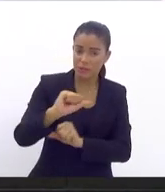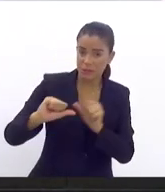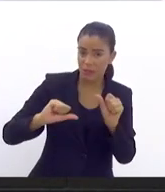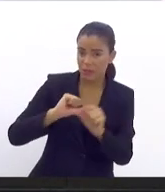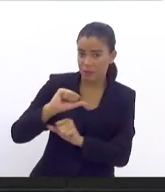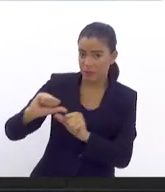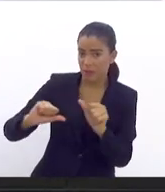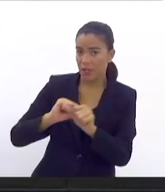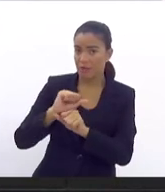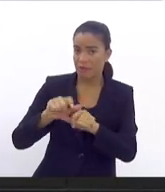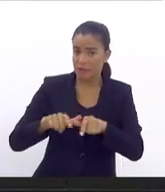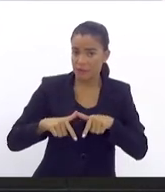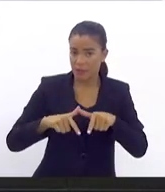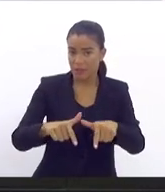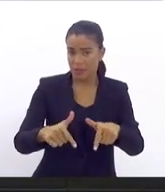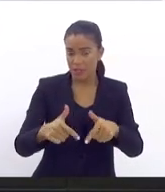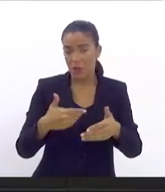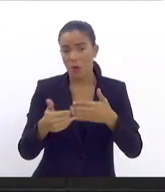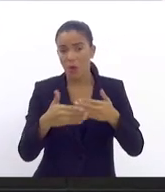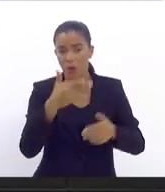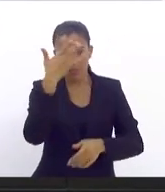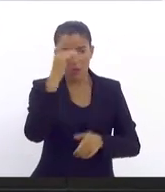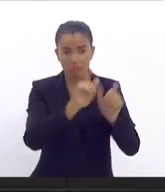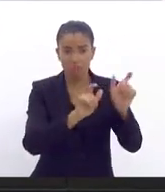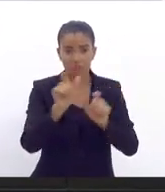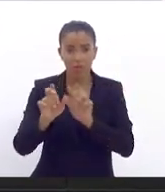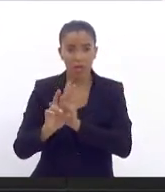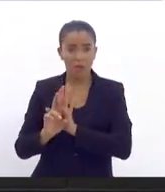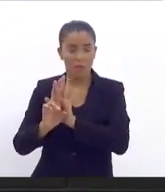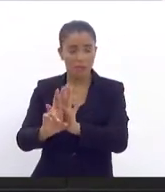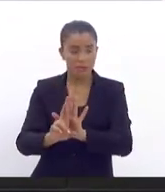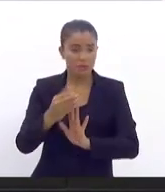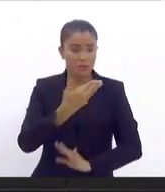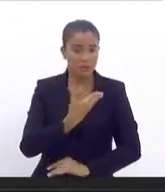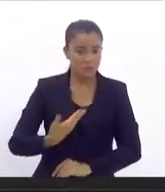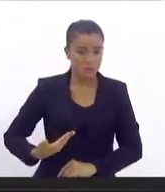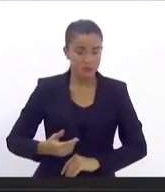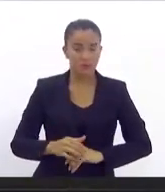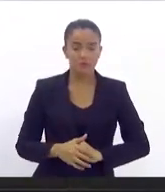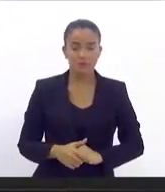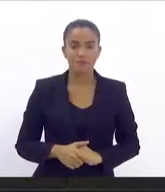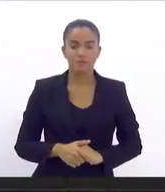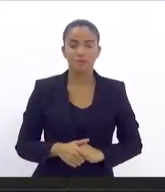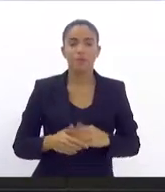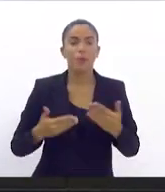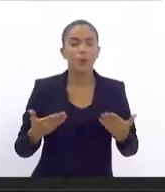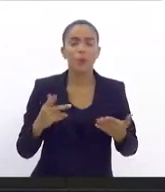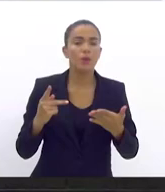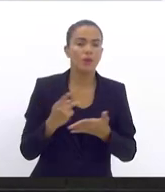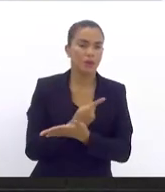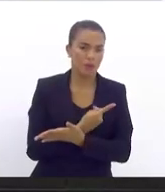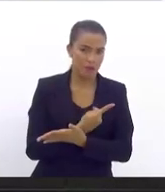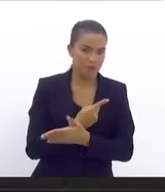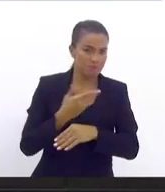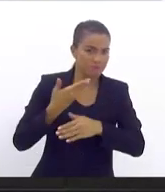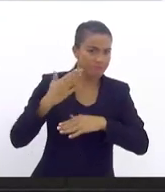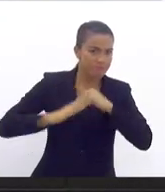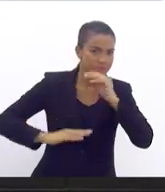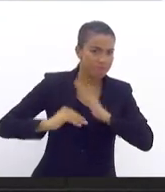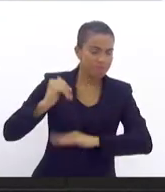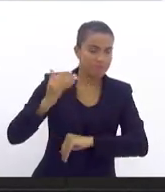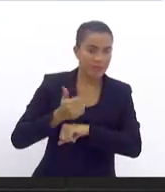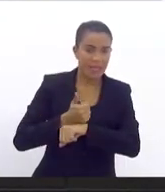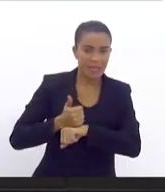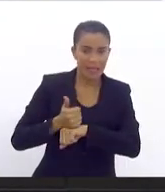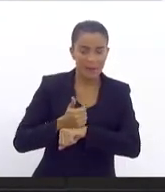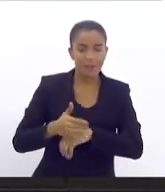por iniciativa de qualquer parlamentar através de uma lei ordinária. O que tem acontecido na prática é que